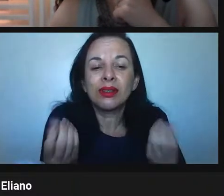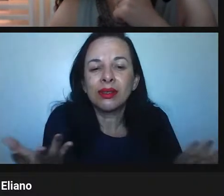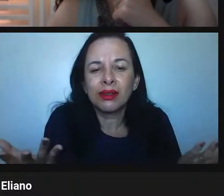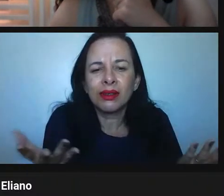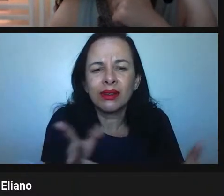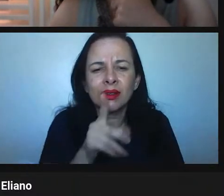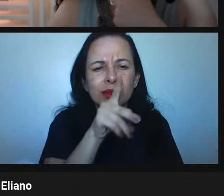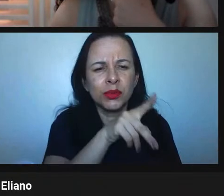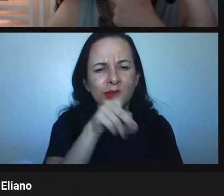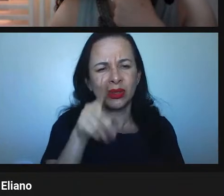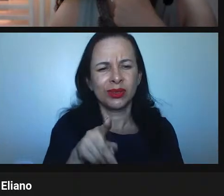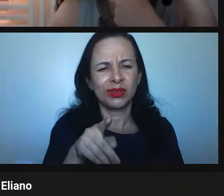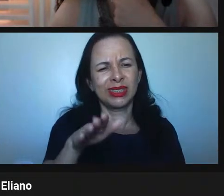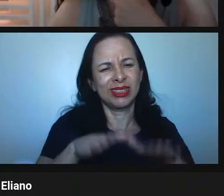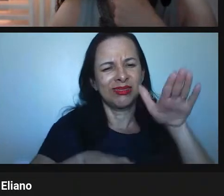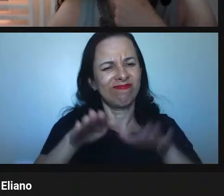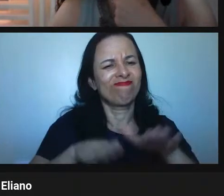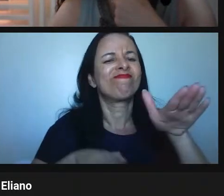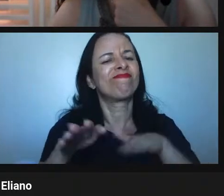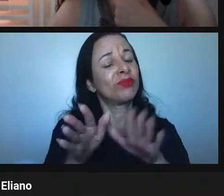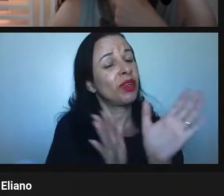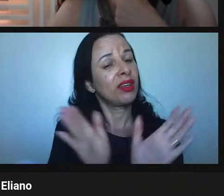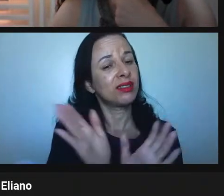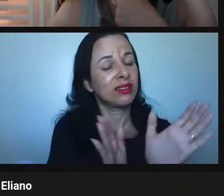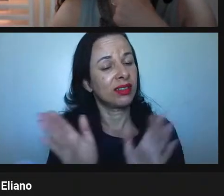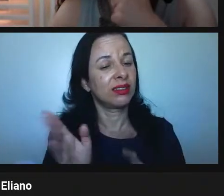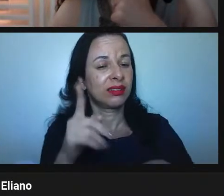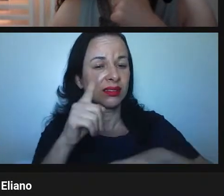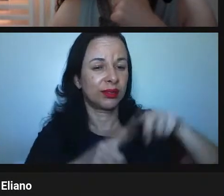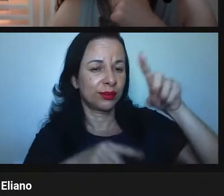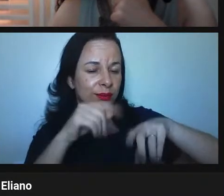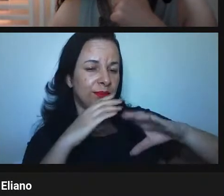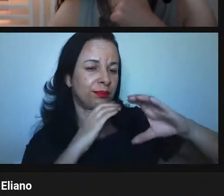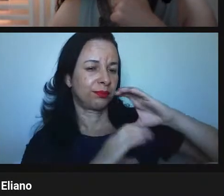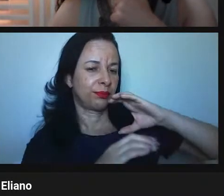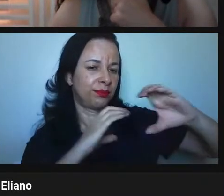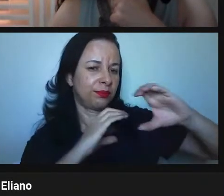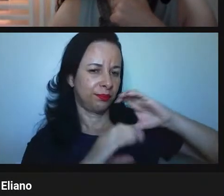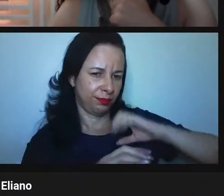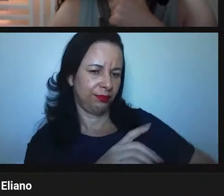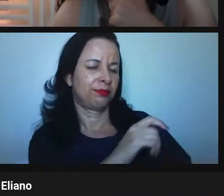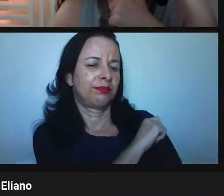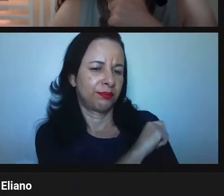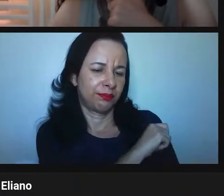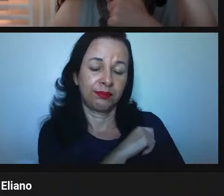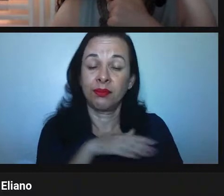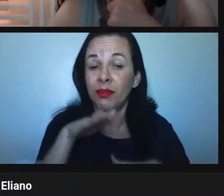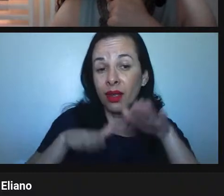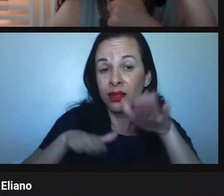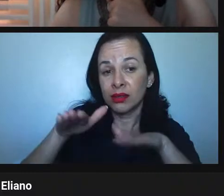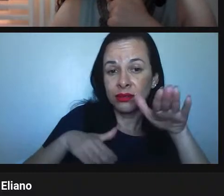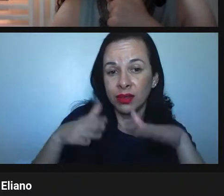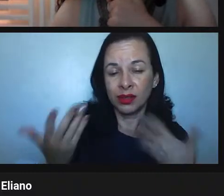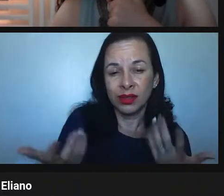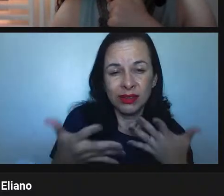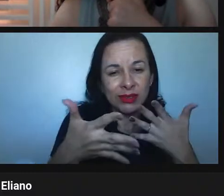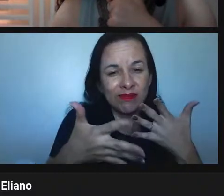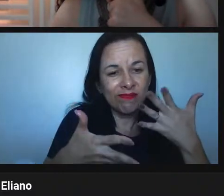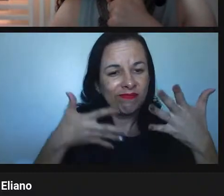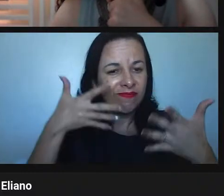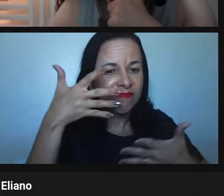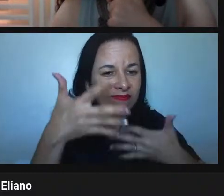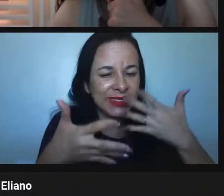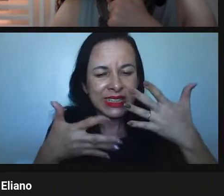acesso a esse mecanismo ferramentas para comunicar com seus alunos às vezes no caso de libras não é muito